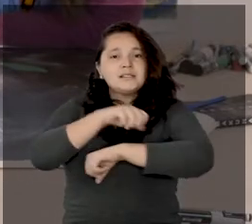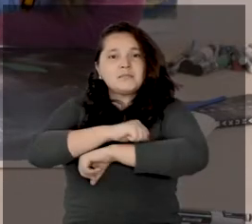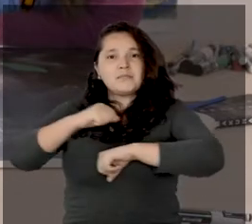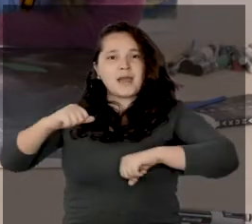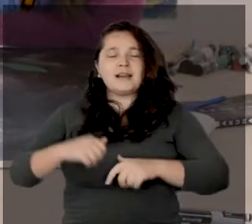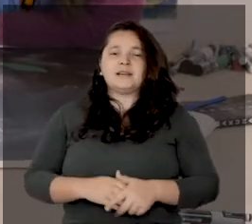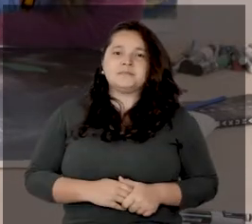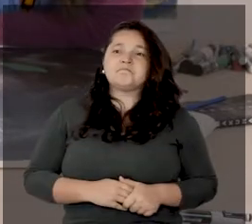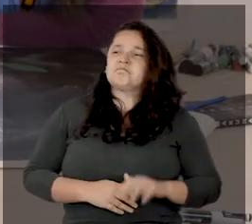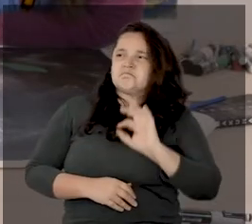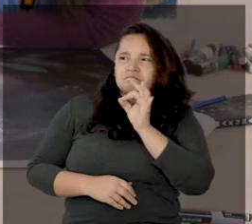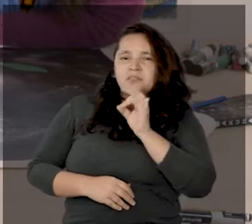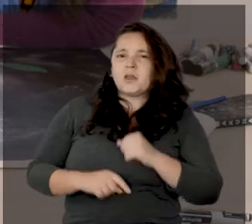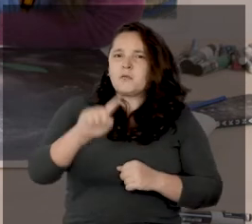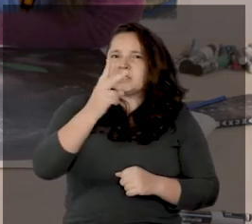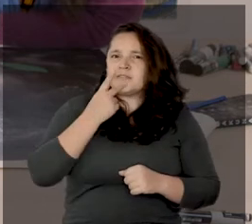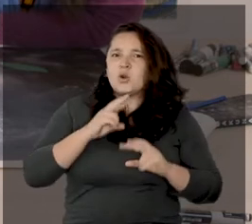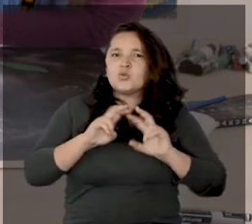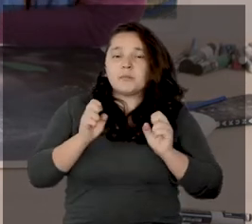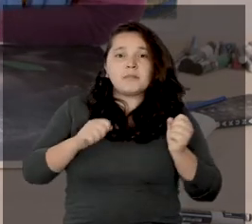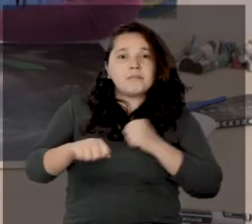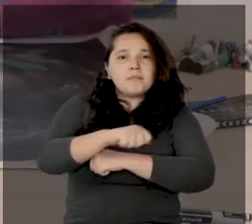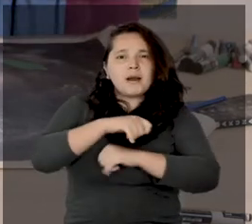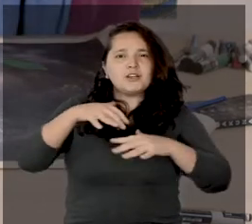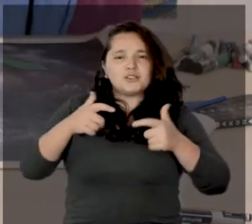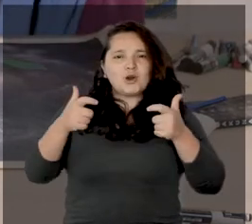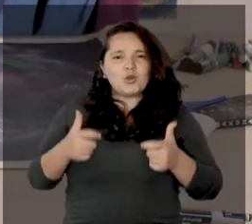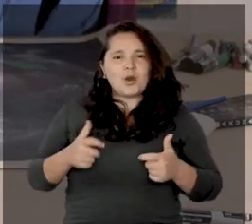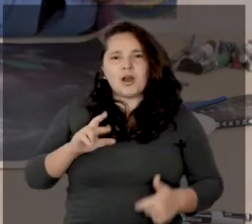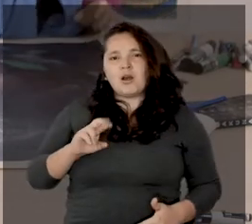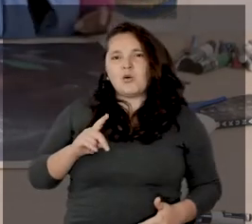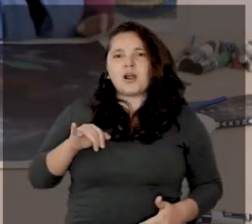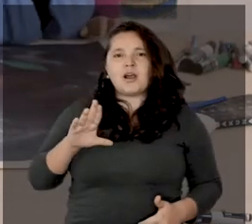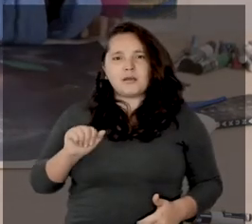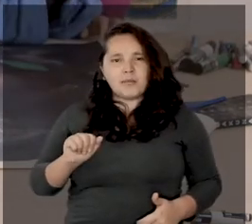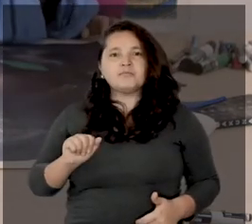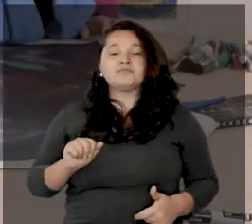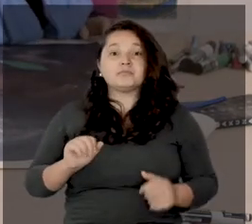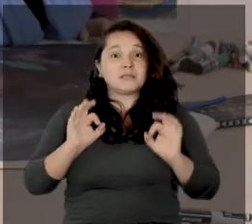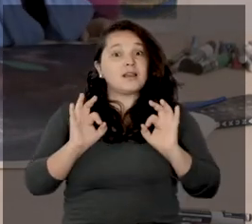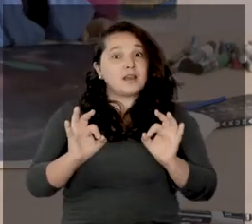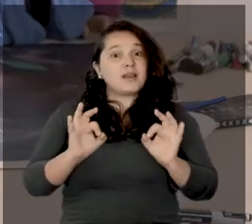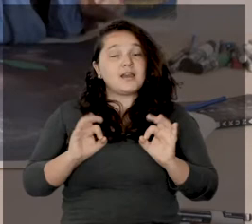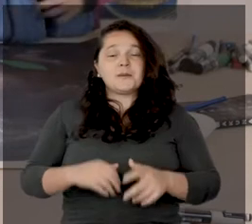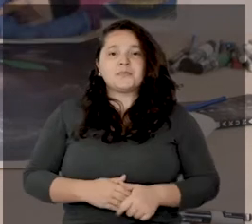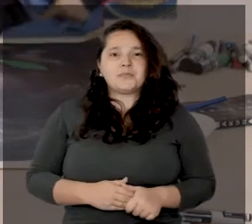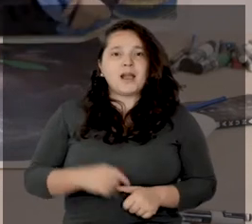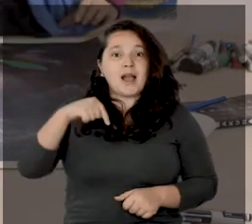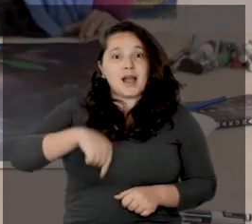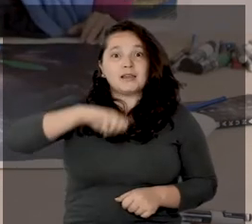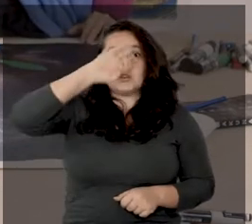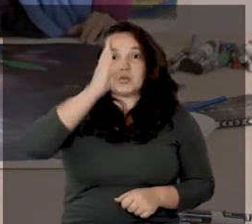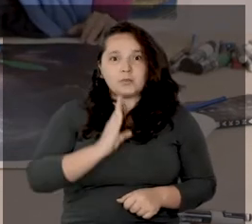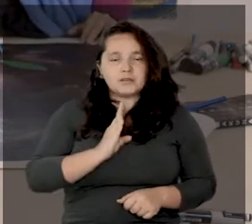dessa magia, né, de Roraima. É um lugar realmente que é um lugar mágico, né, aqui no Brasil, em termos de, digamos